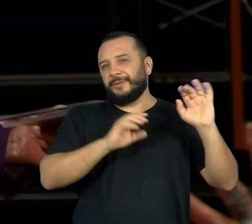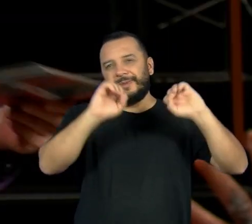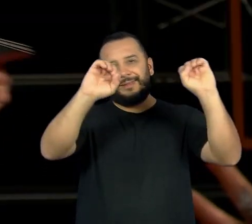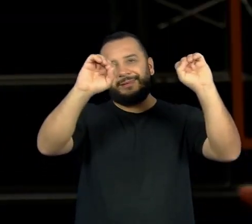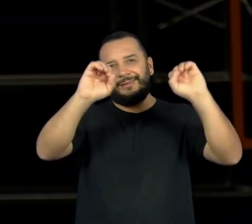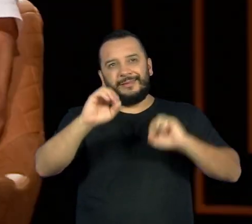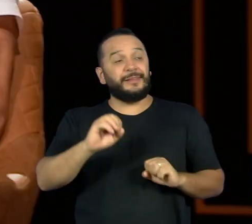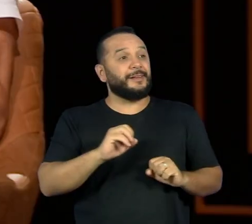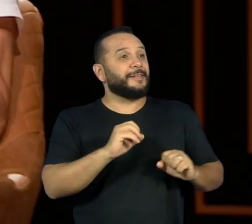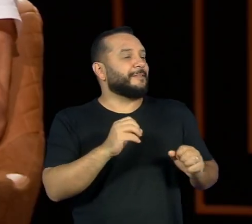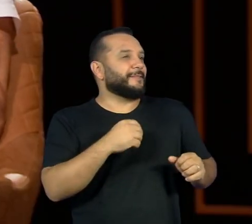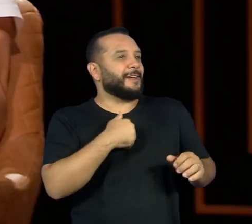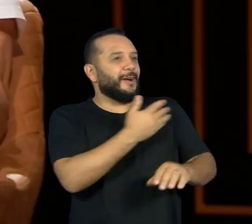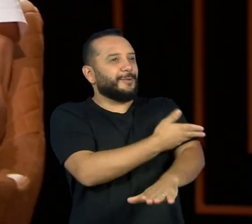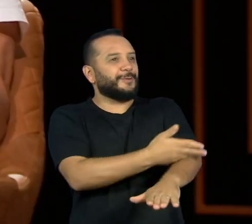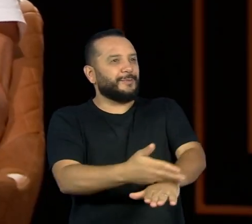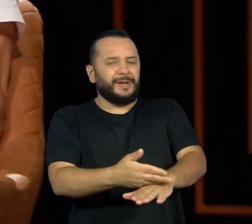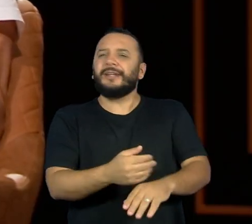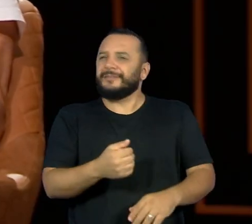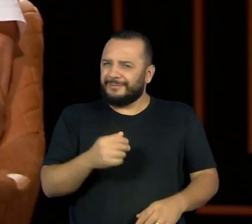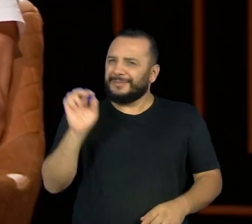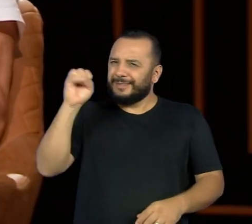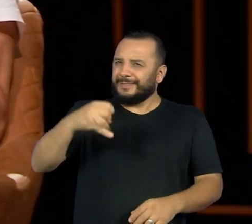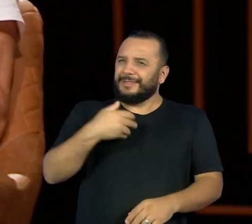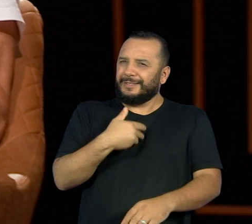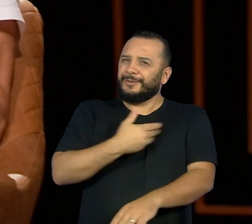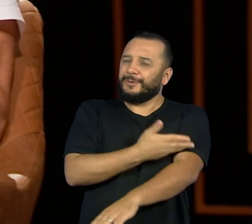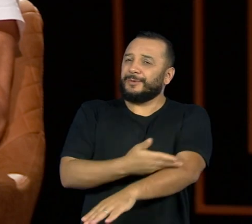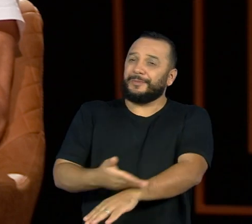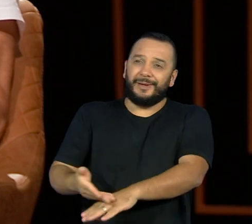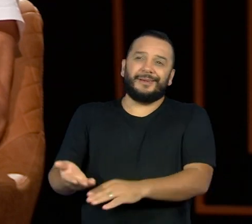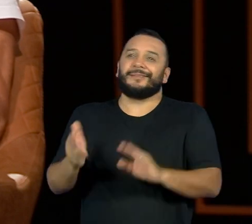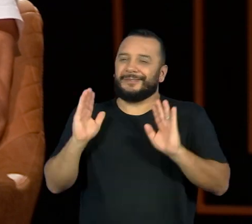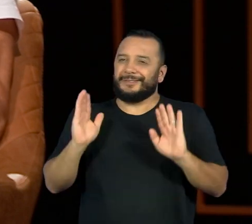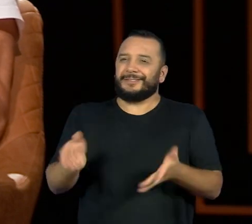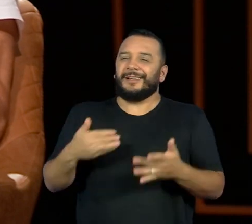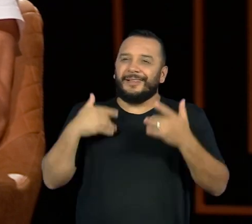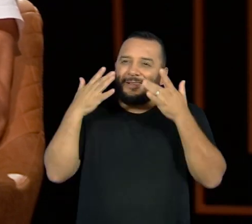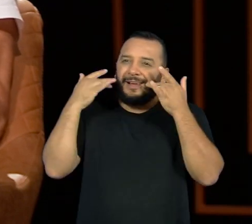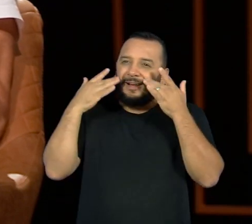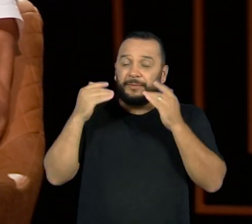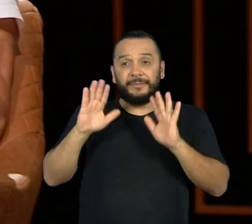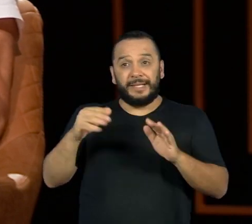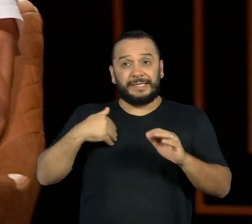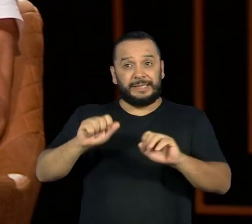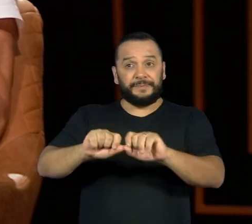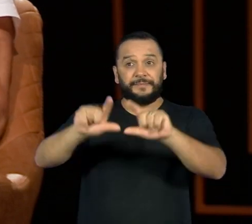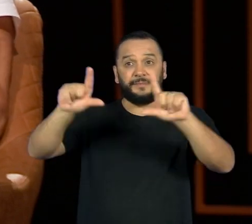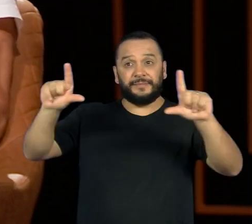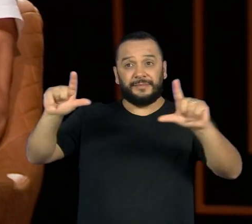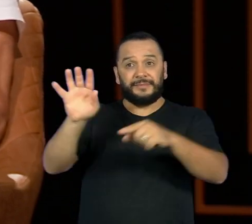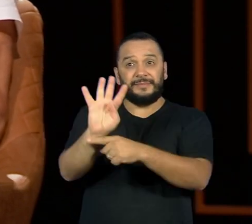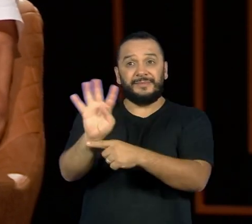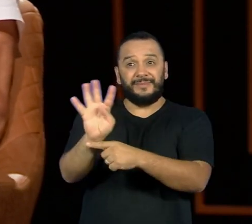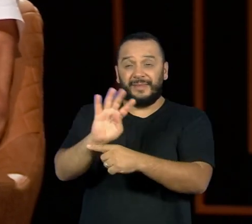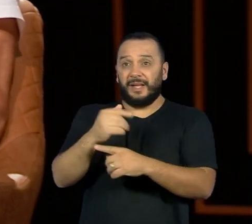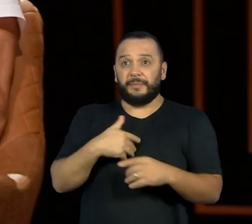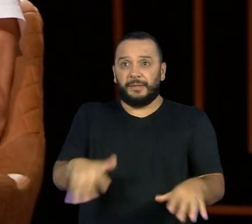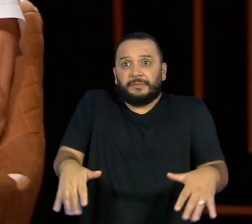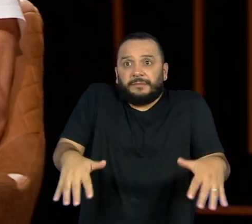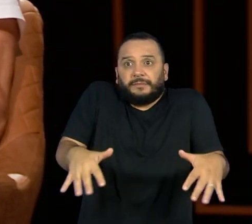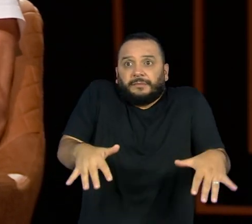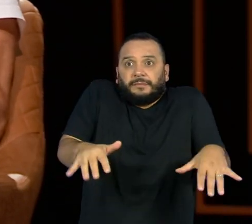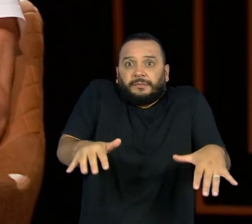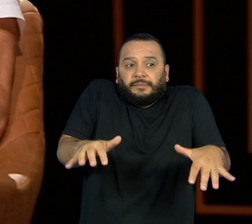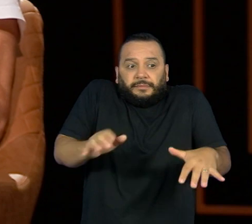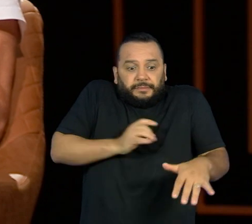Nada. Para o bem ou para o mal, ali é o meu canto, né? Já no cinema, eu tremo do pé à cabeça. E